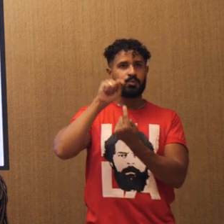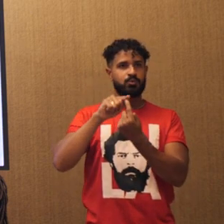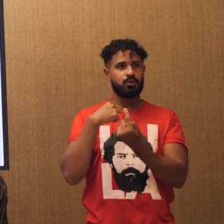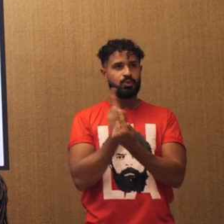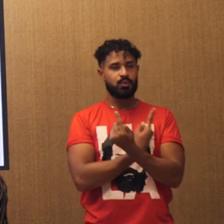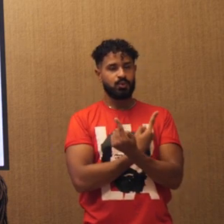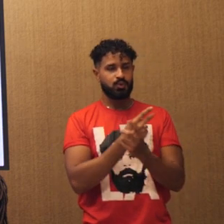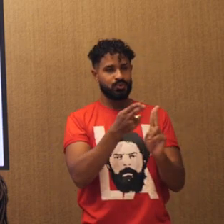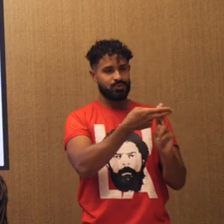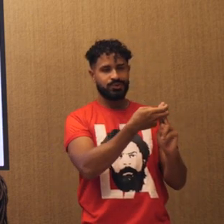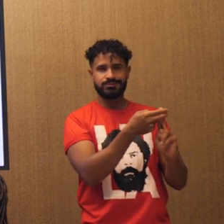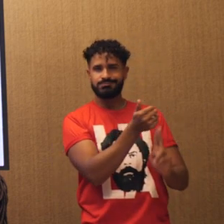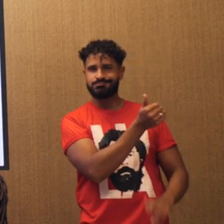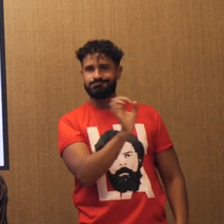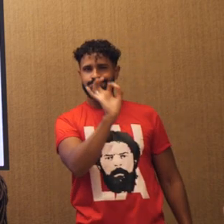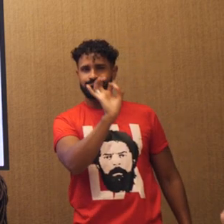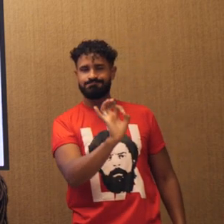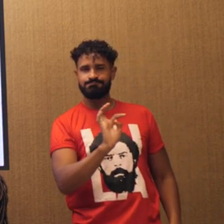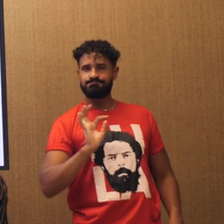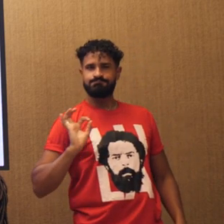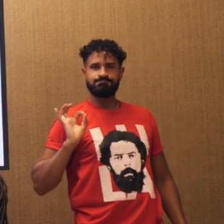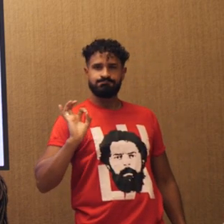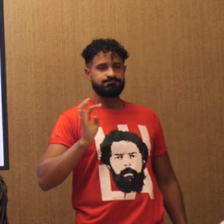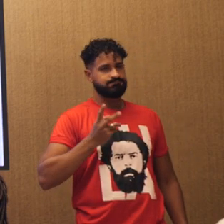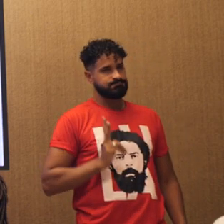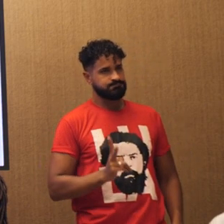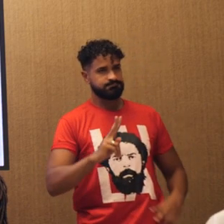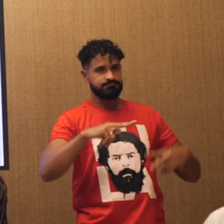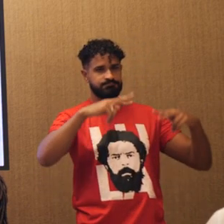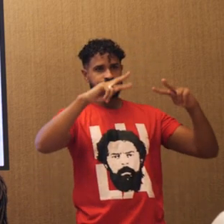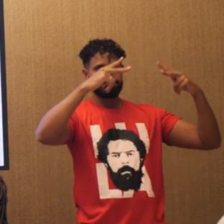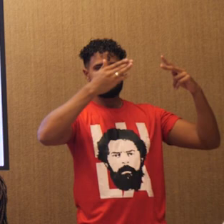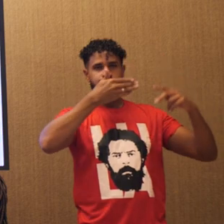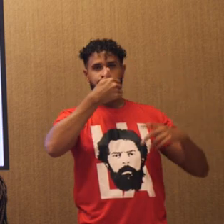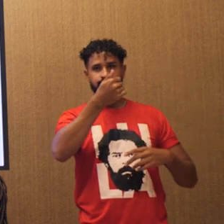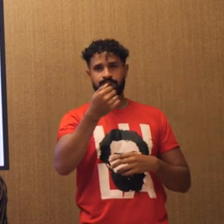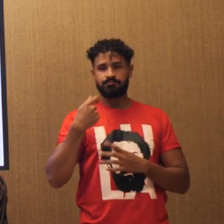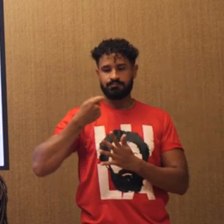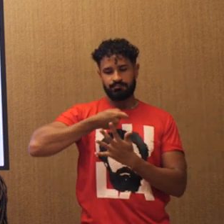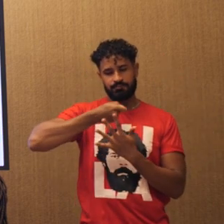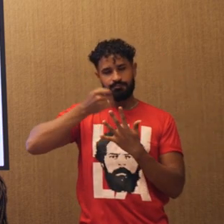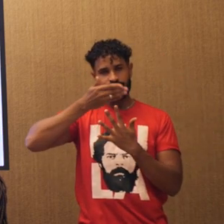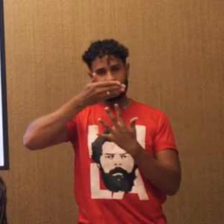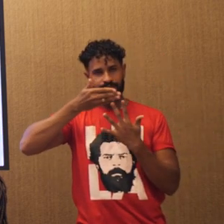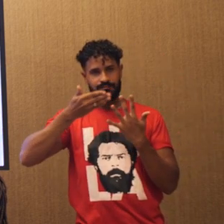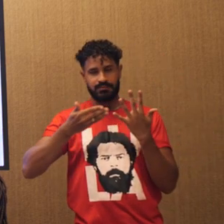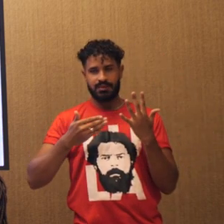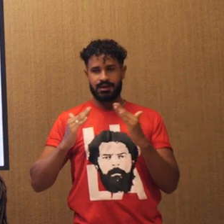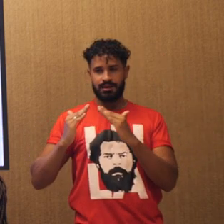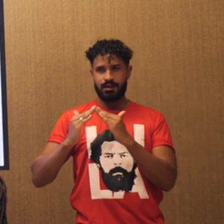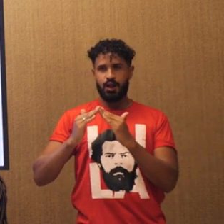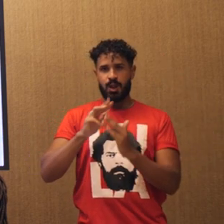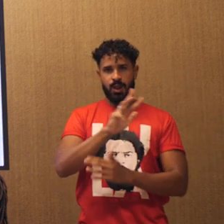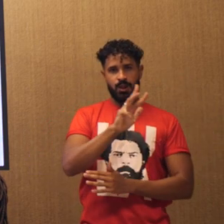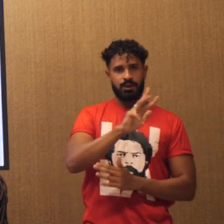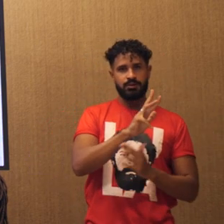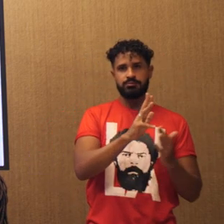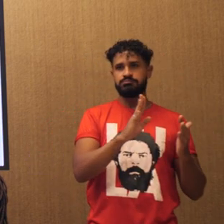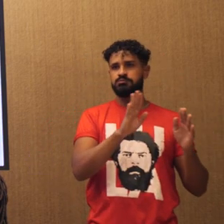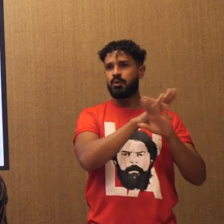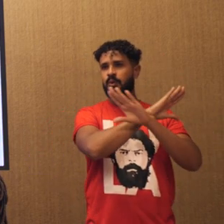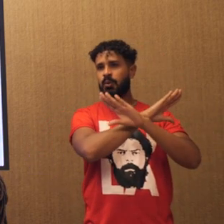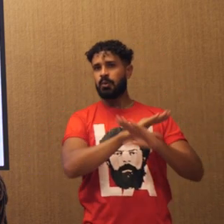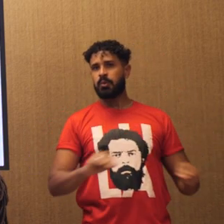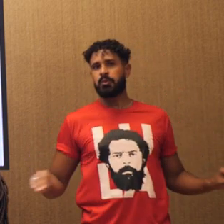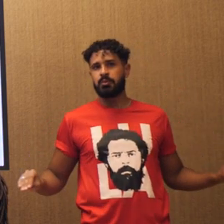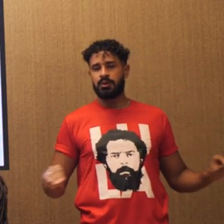SUS seja 100% mesmo, enquanto estamos melhorando. A prestação da minha casa, Lulinha, já. Perdoou, já